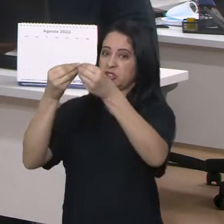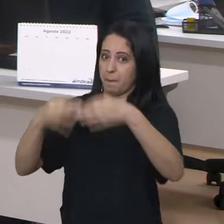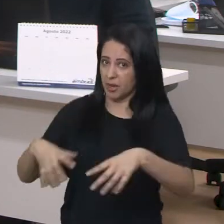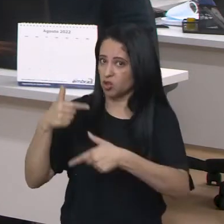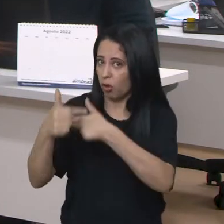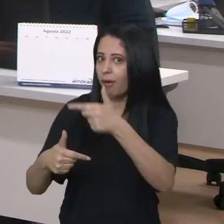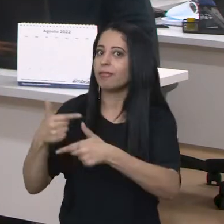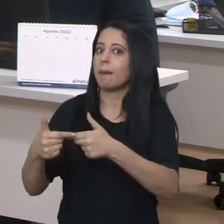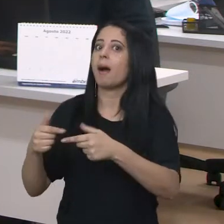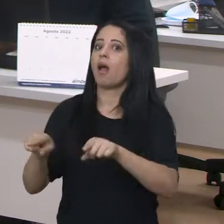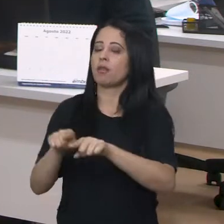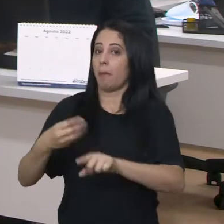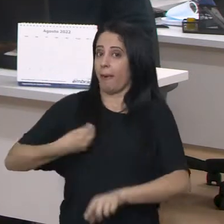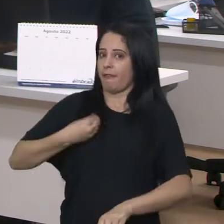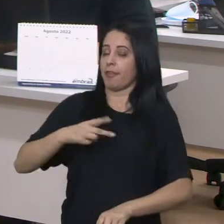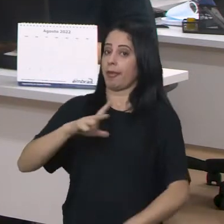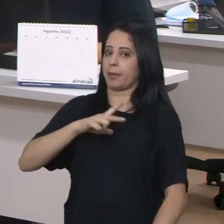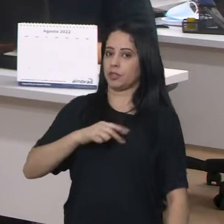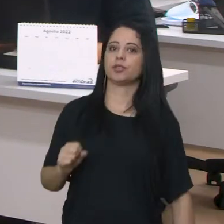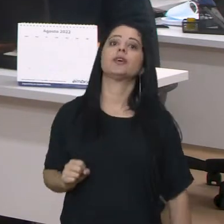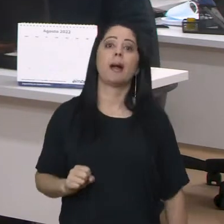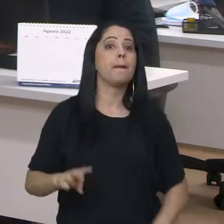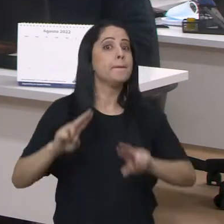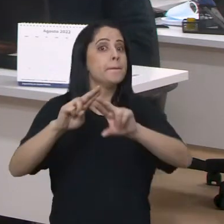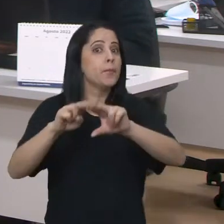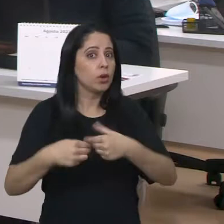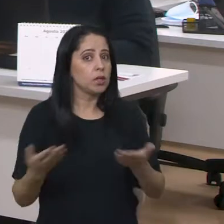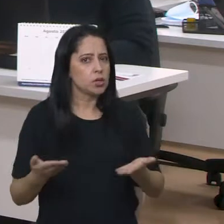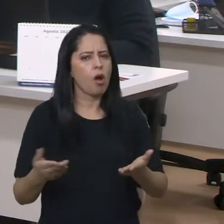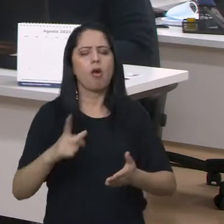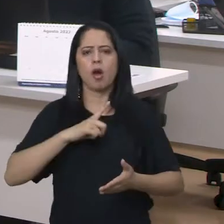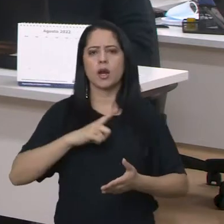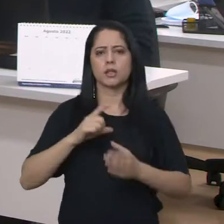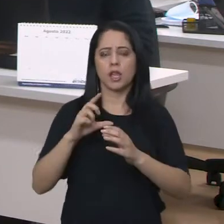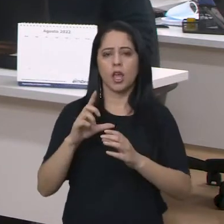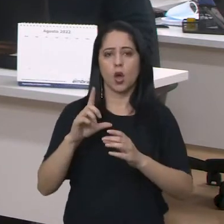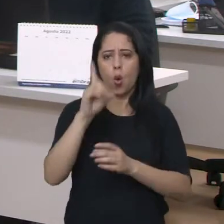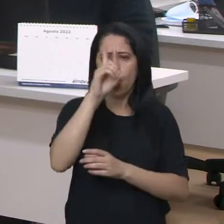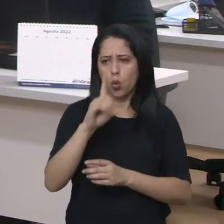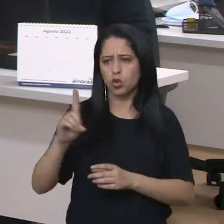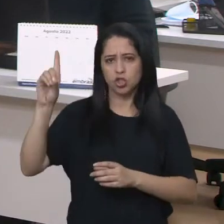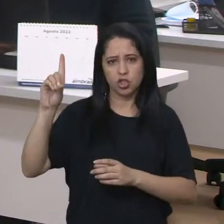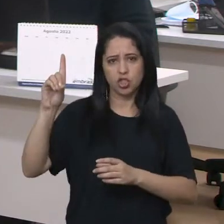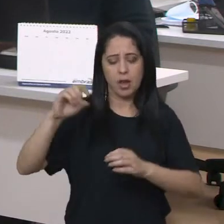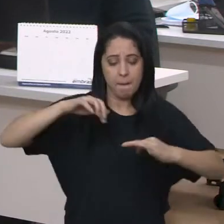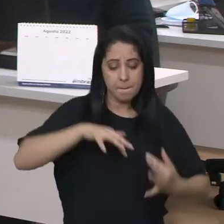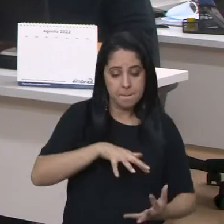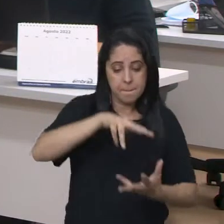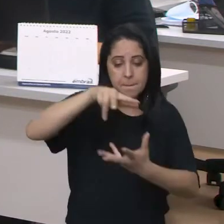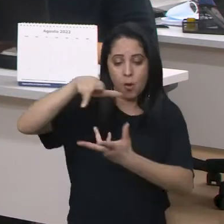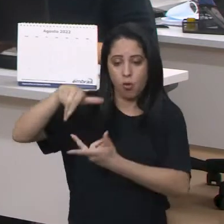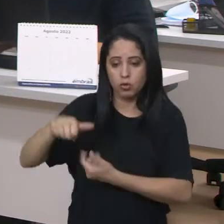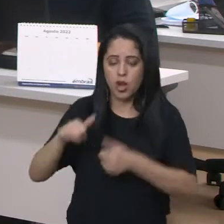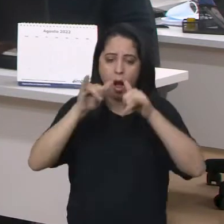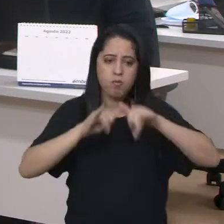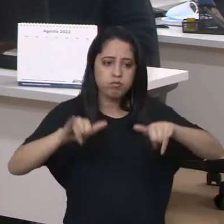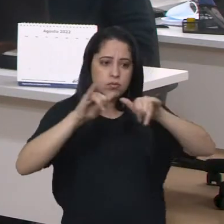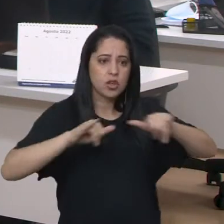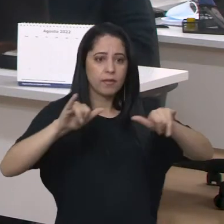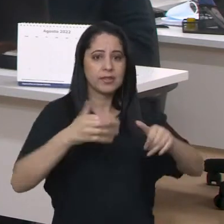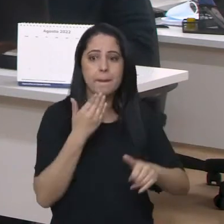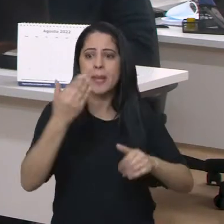e o trabalho também. Para ampliar o debate sobre o tema, foi criado o Dia Mundial de Conscientização da Narcolepsia.